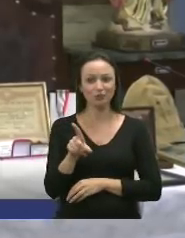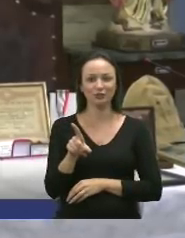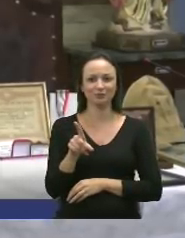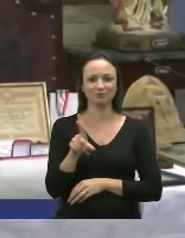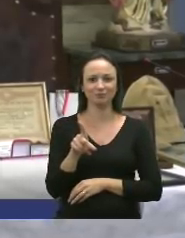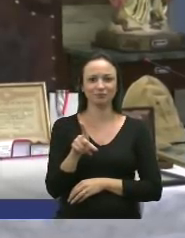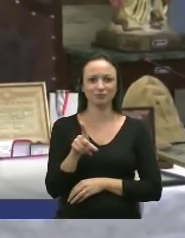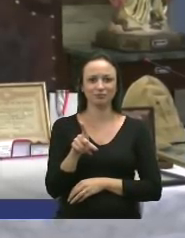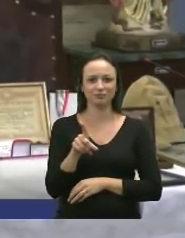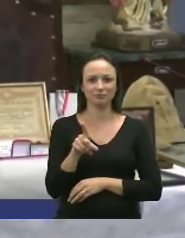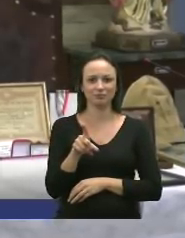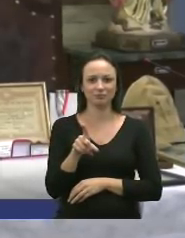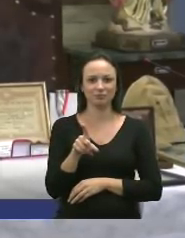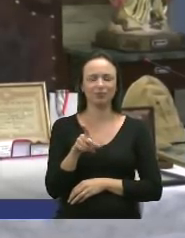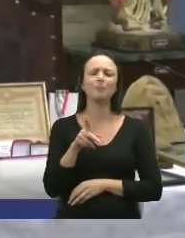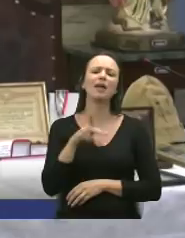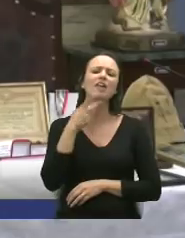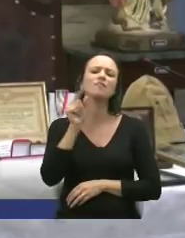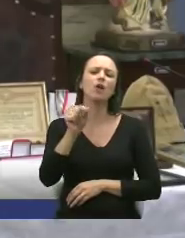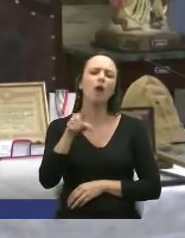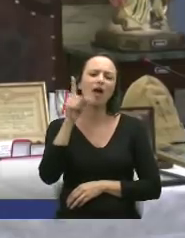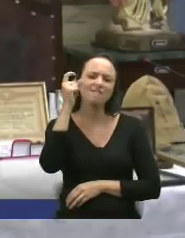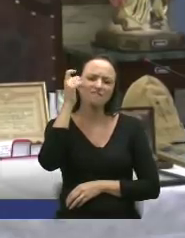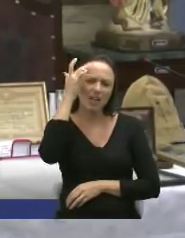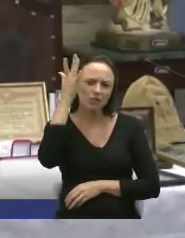Mas quem foi que disse para vocês que era fácil?